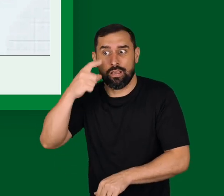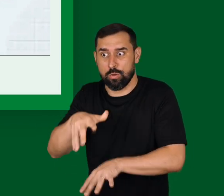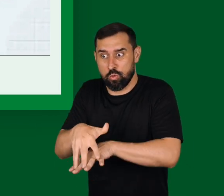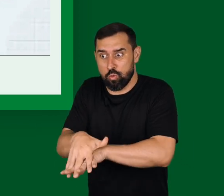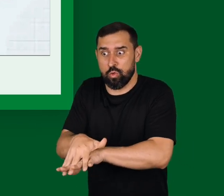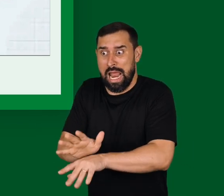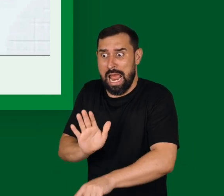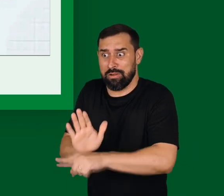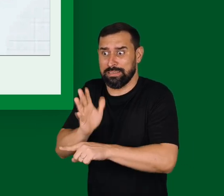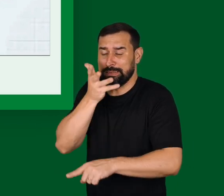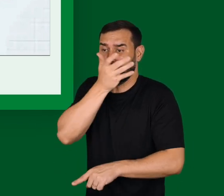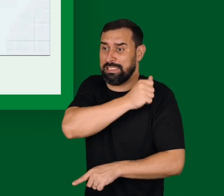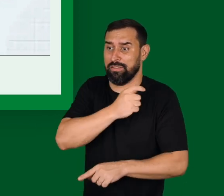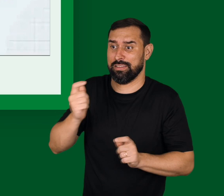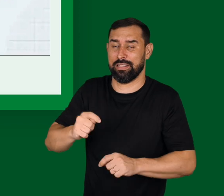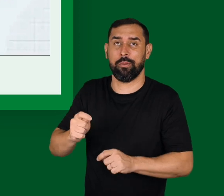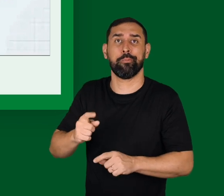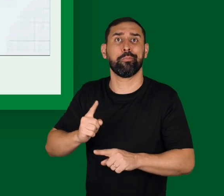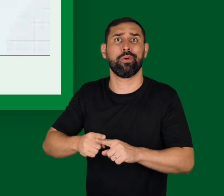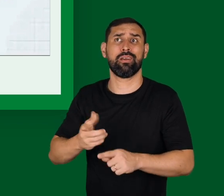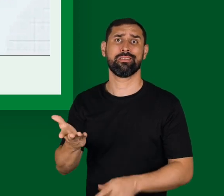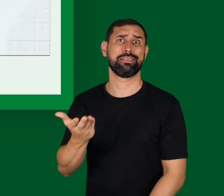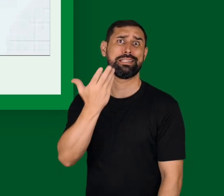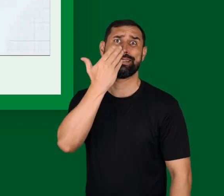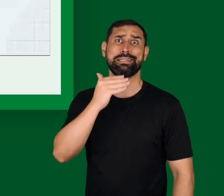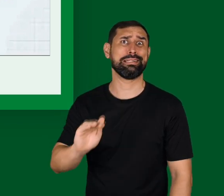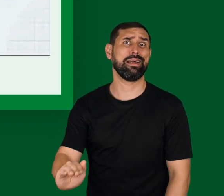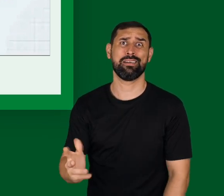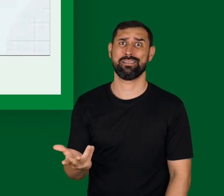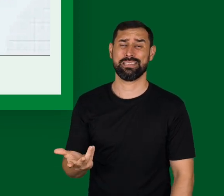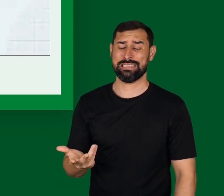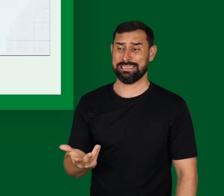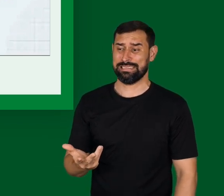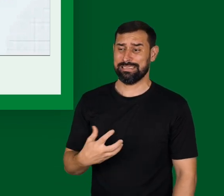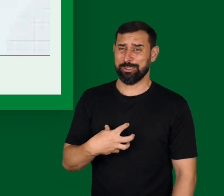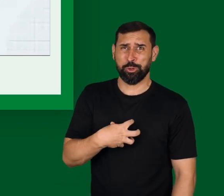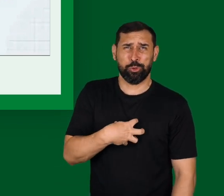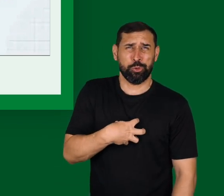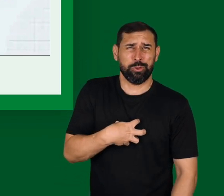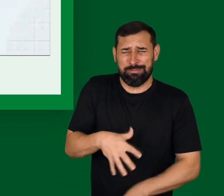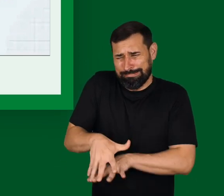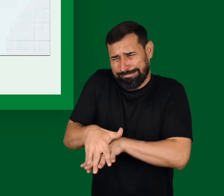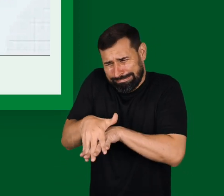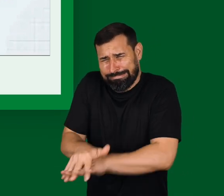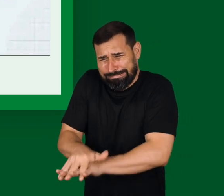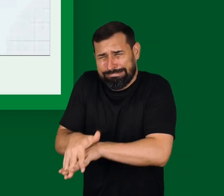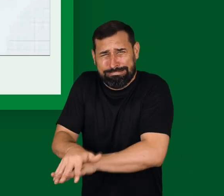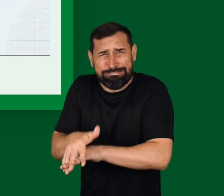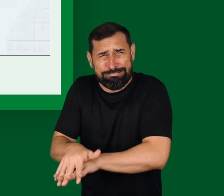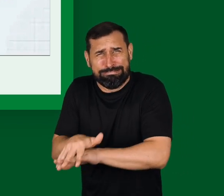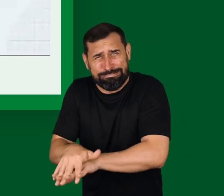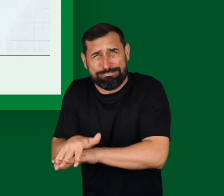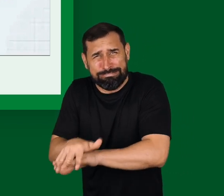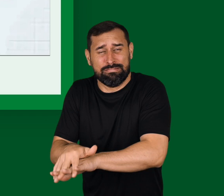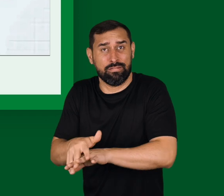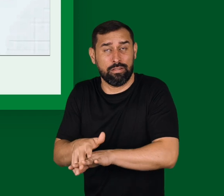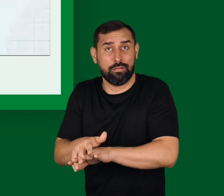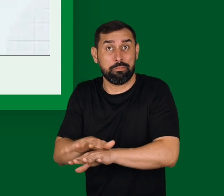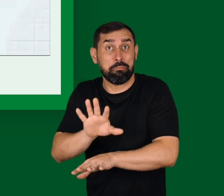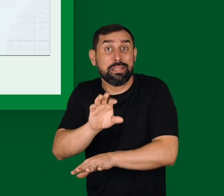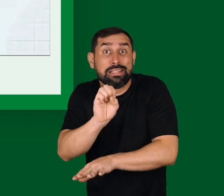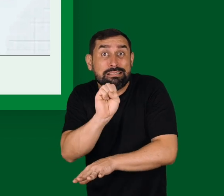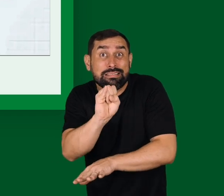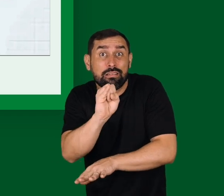vai se recuperar por conta da angústia que se tem ao estar diante de uma criança em parada. Mas